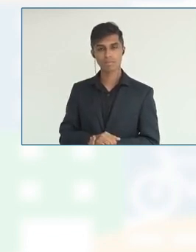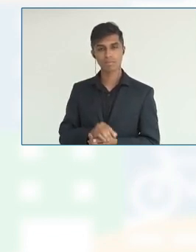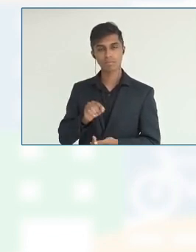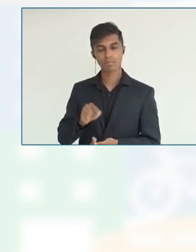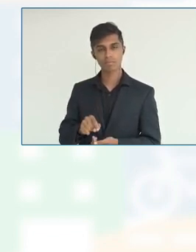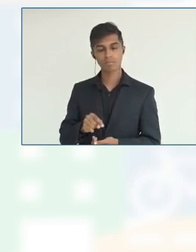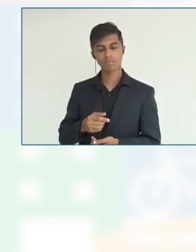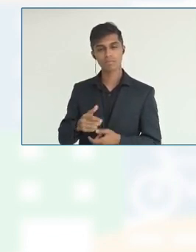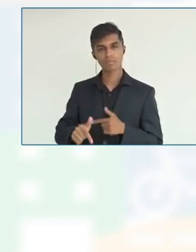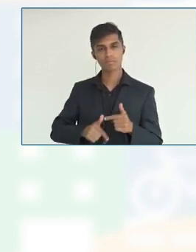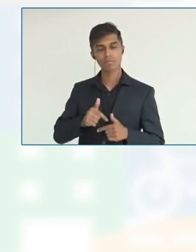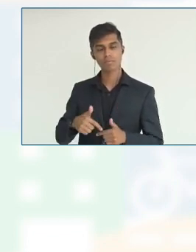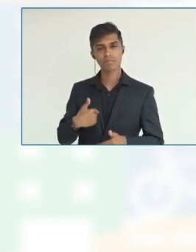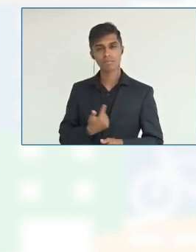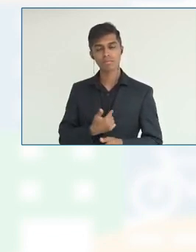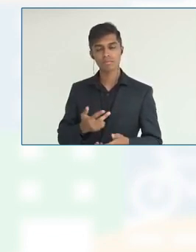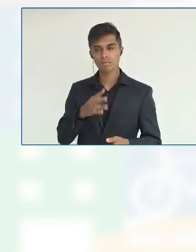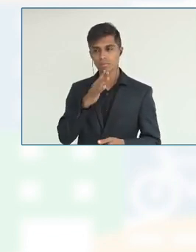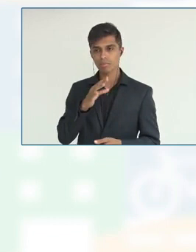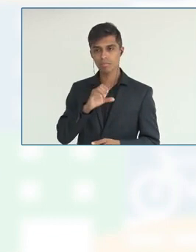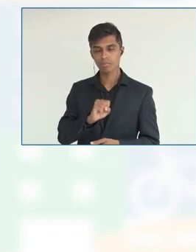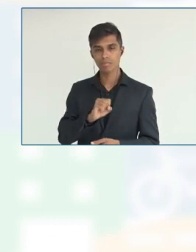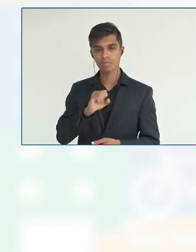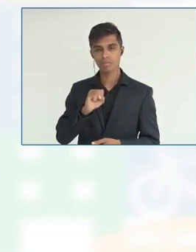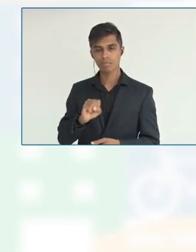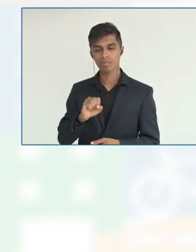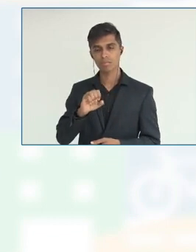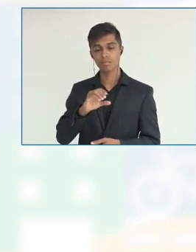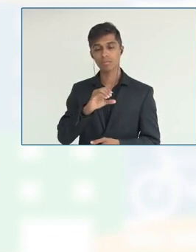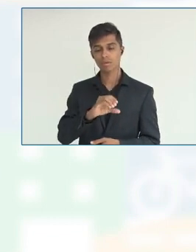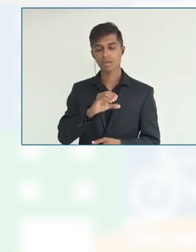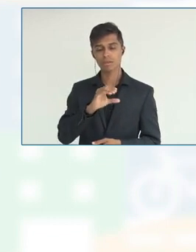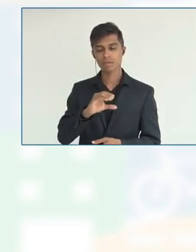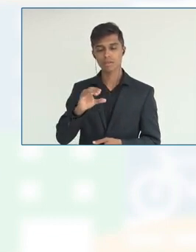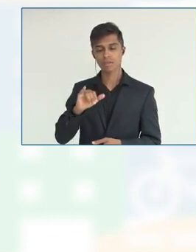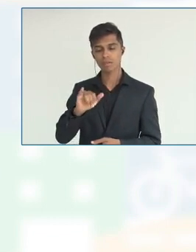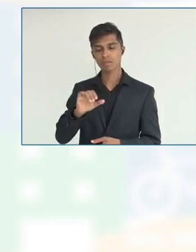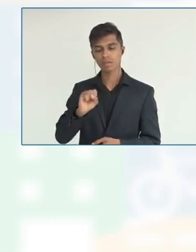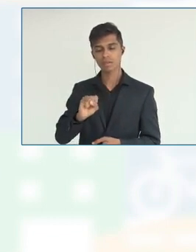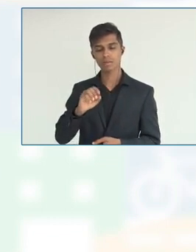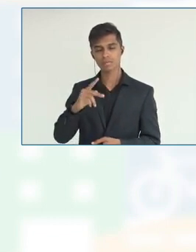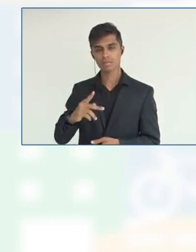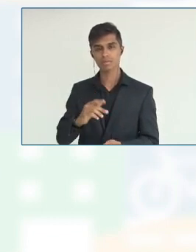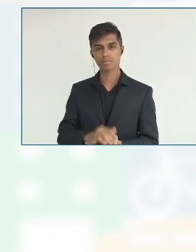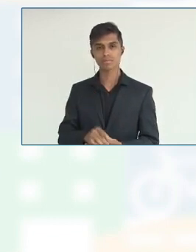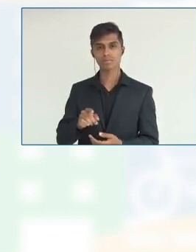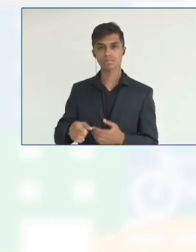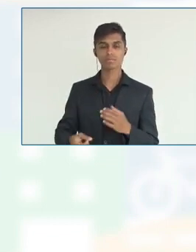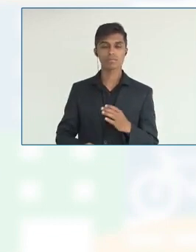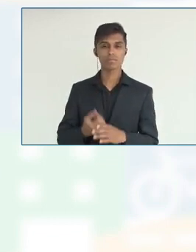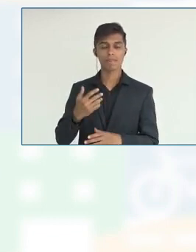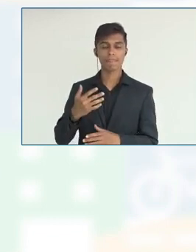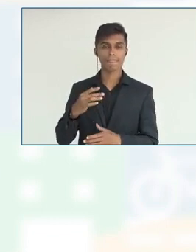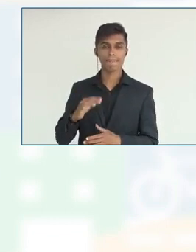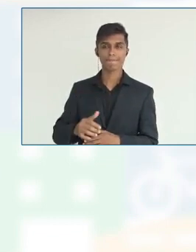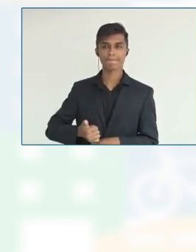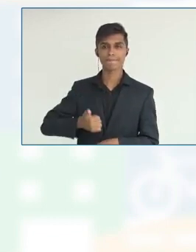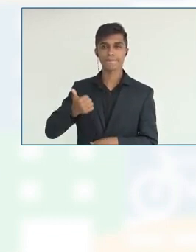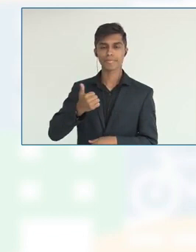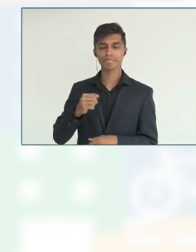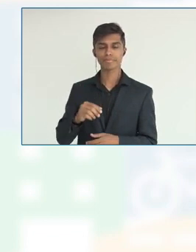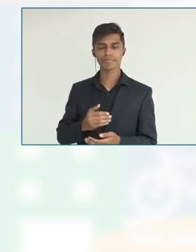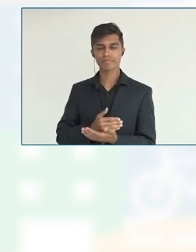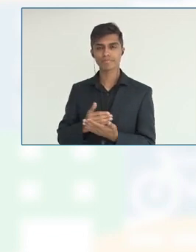o serviço que nós conhecemos como CCI-SP. Ele foi o primeiro centro nacional criado e foi